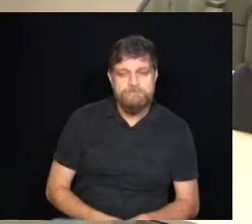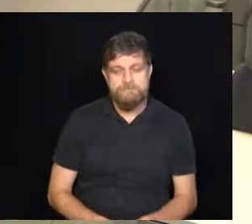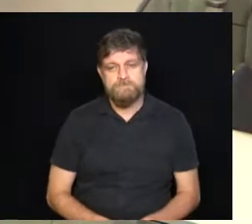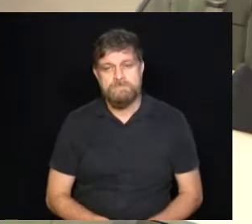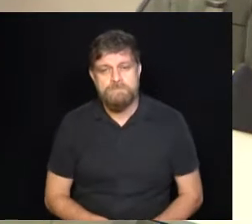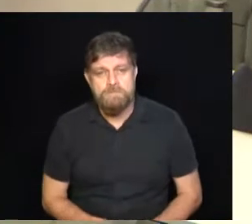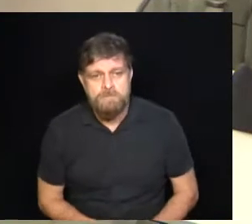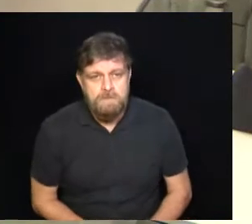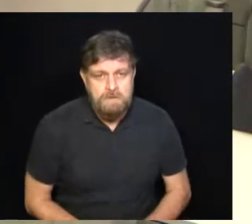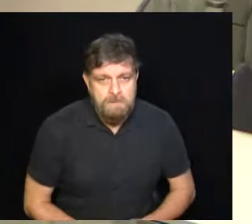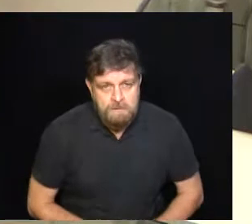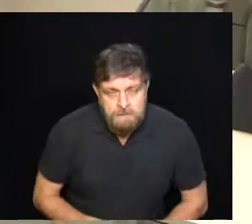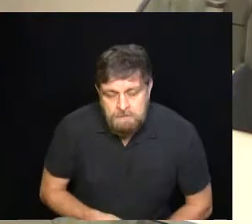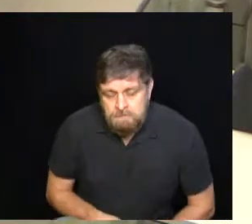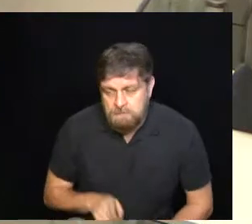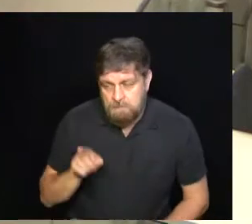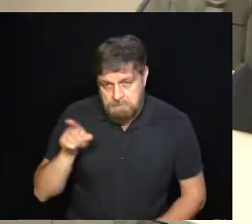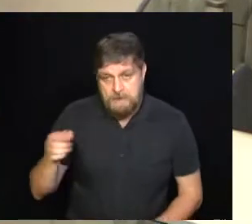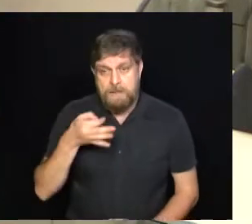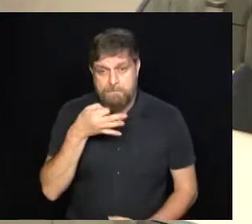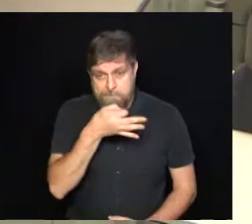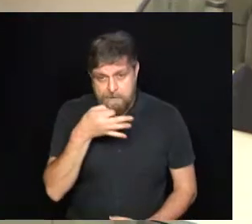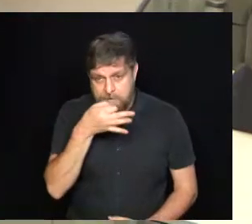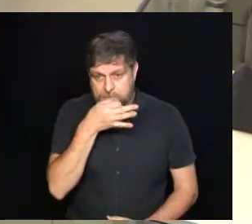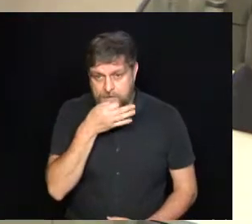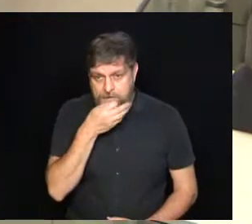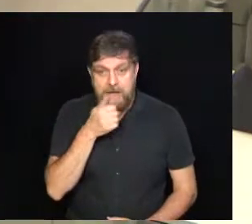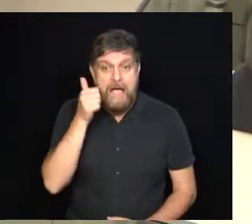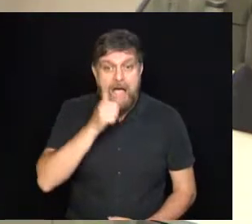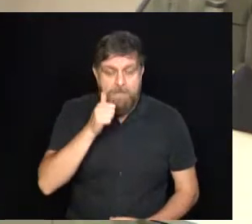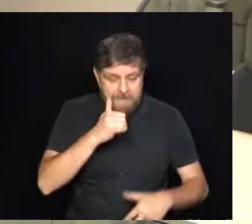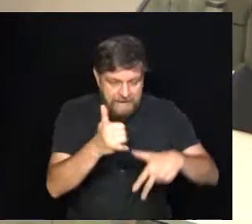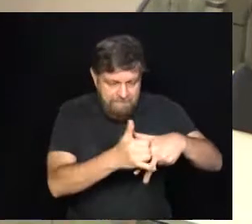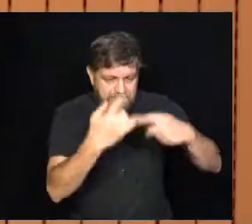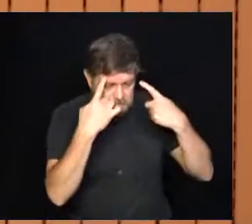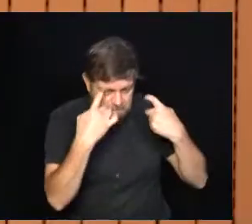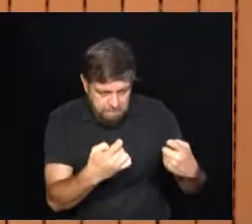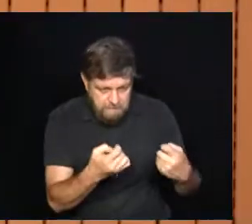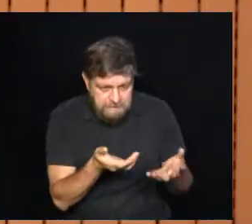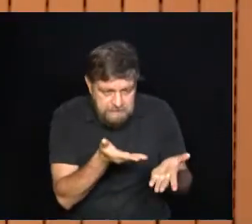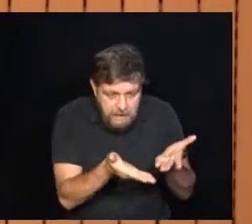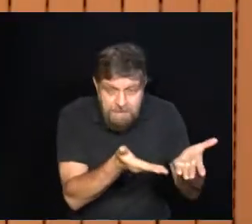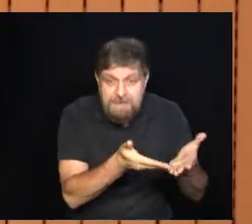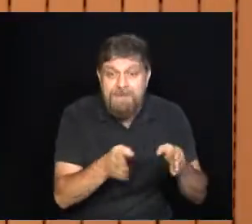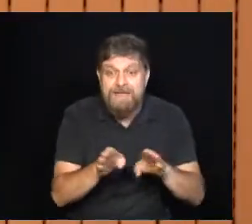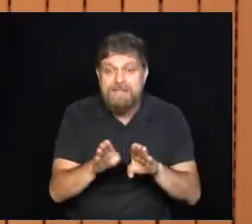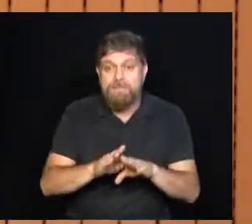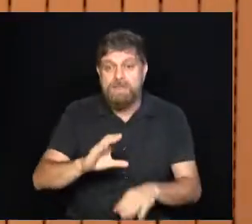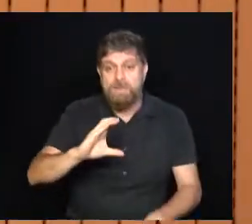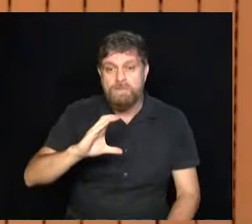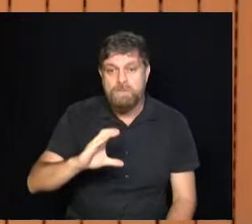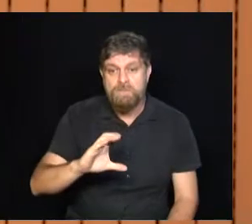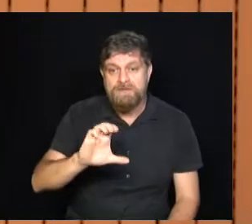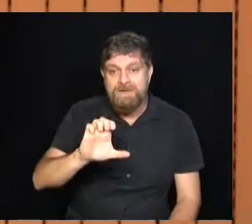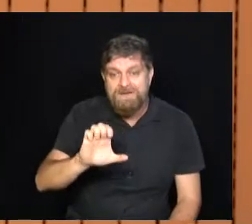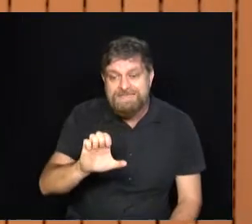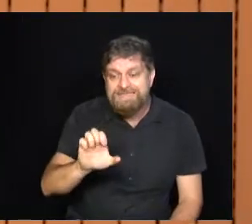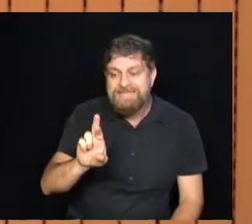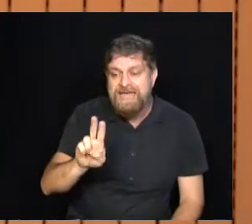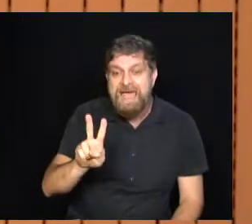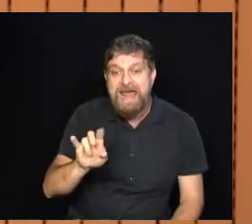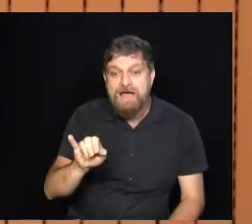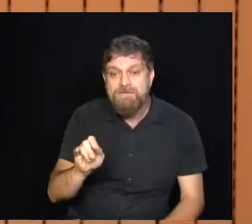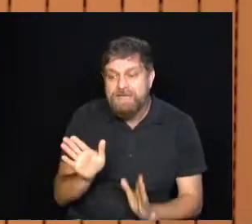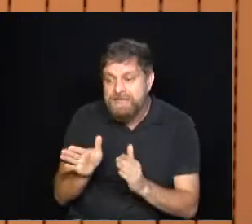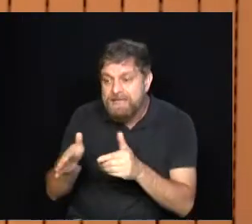Então, a Grazi trouxe o SEAMO, que atende a mulher quando é vítima de violência, e o SERAV, que atende o autor de violência.